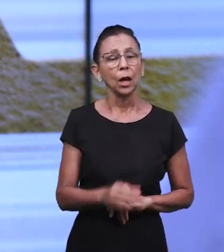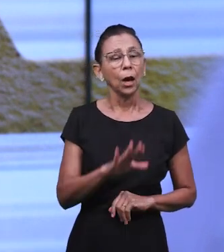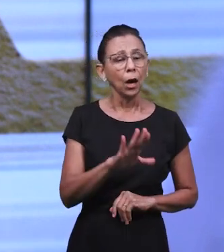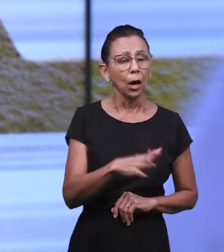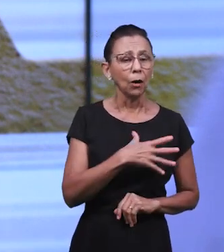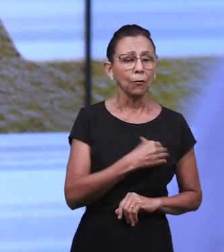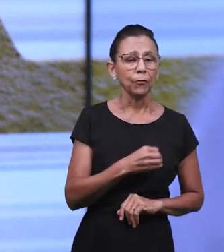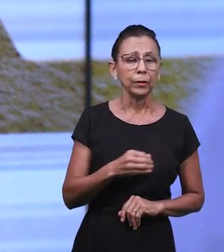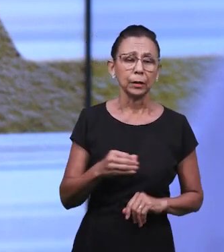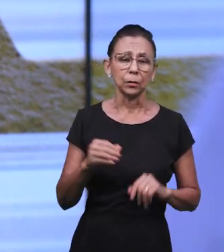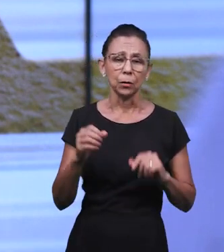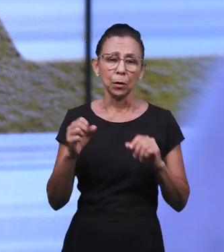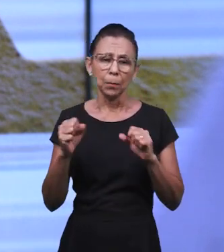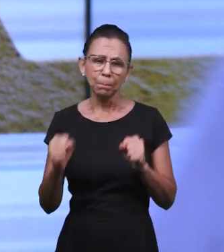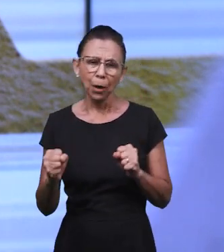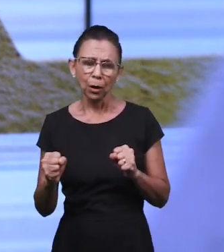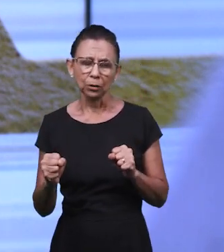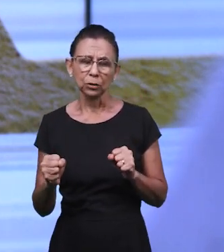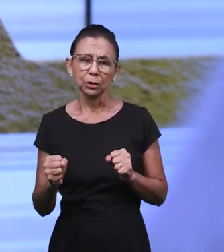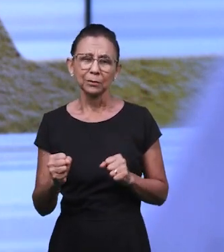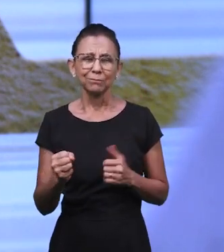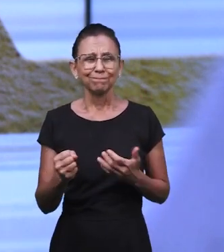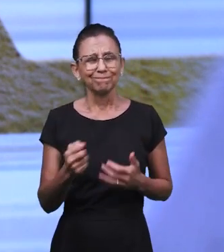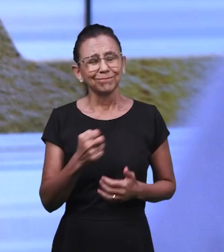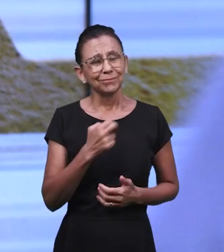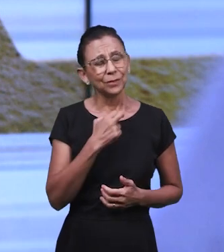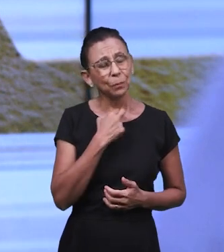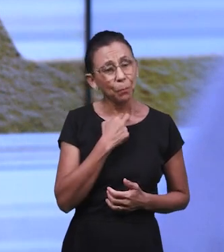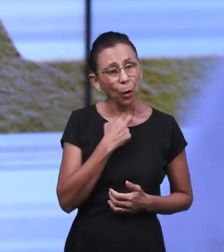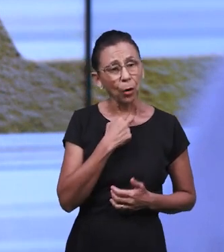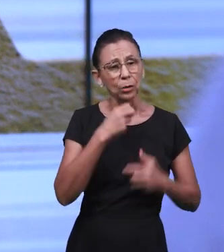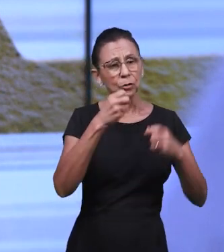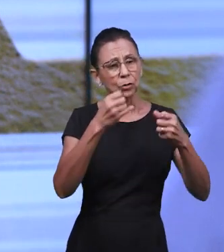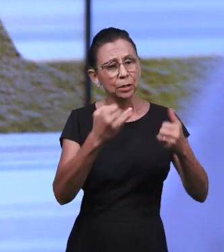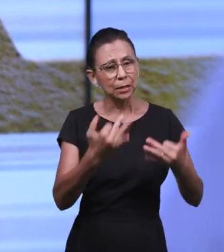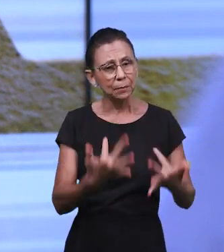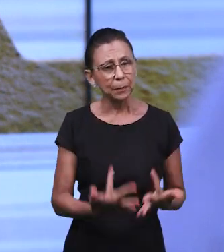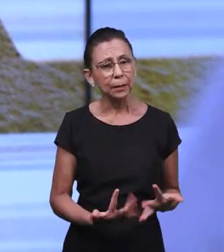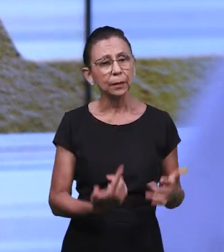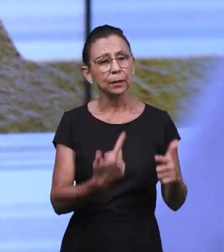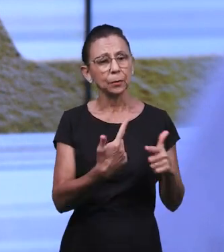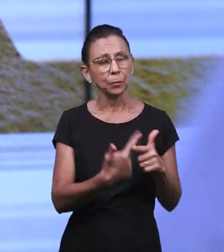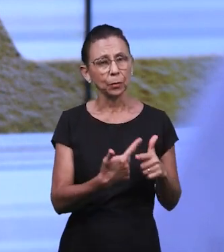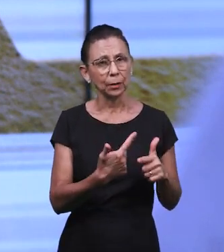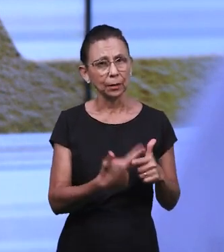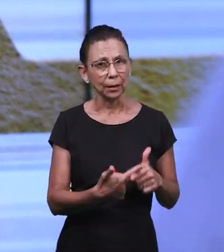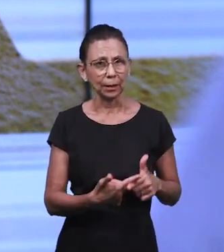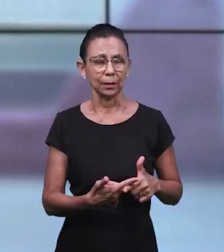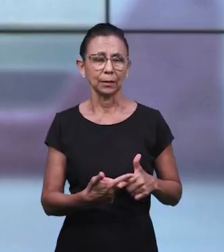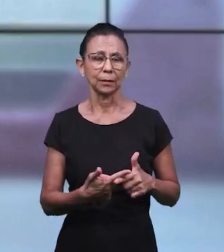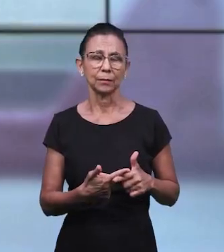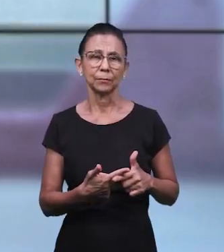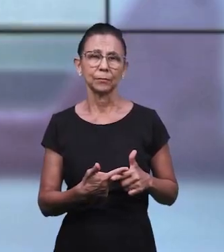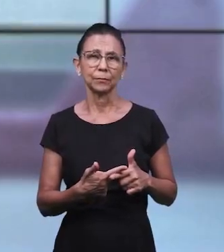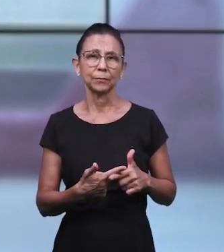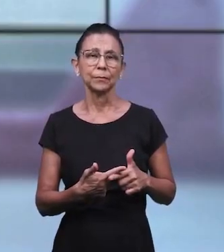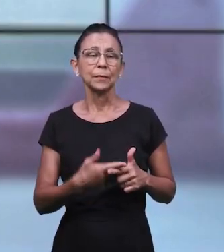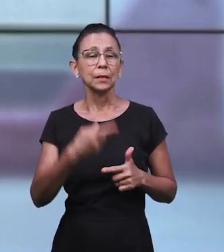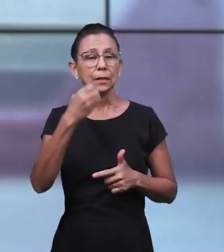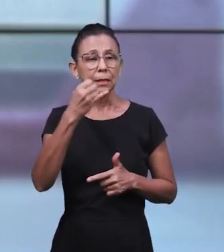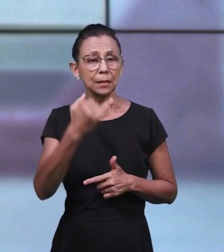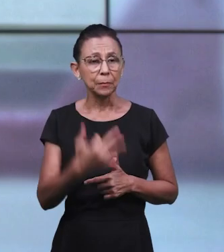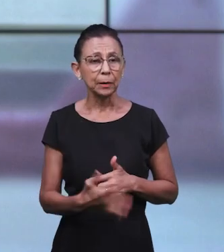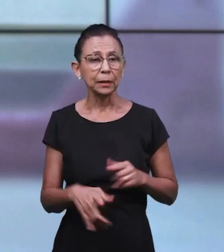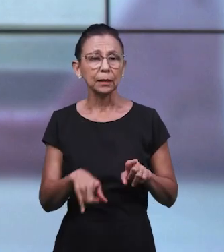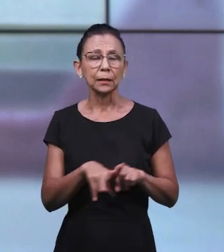não pode naquele momento, mostre as consequências da obediência e da desobediência. Voltemos